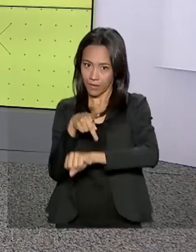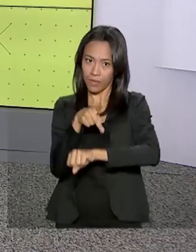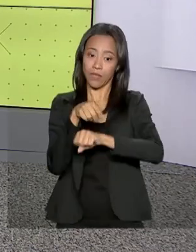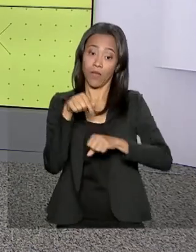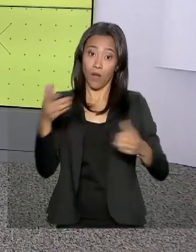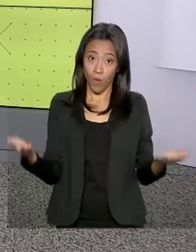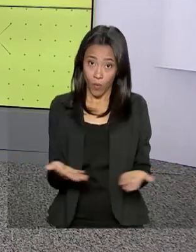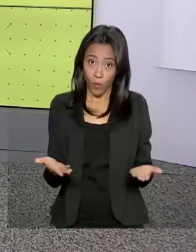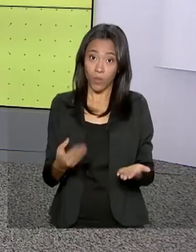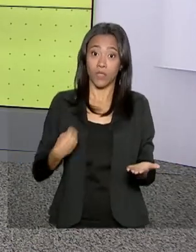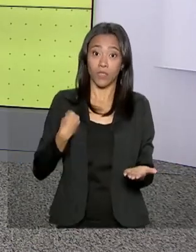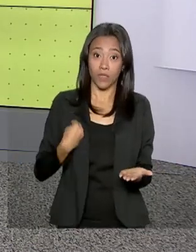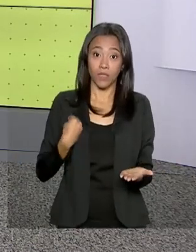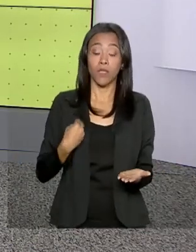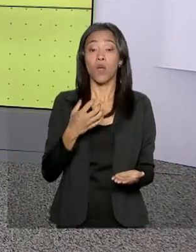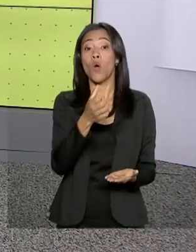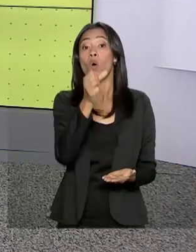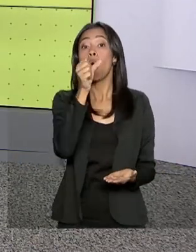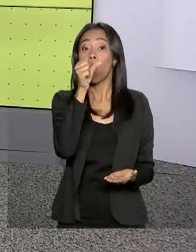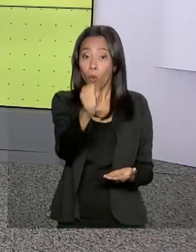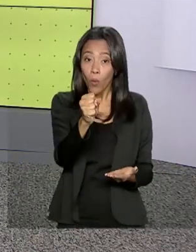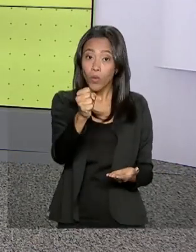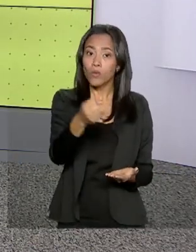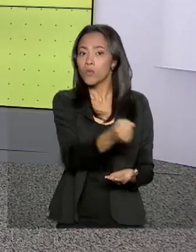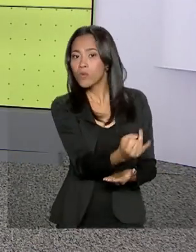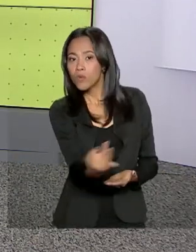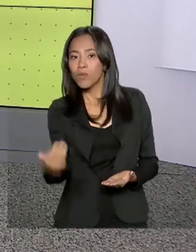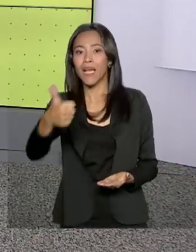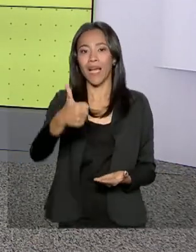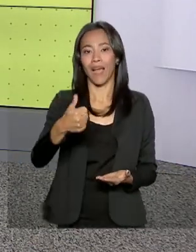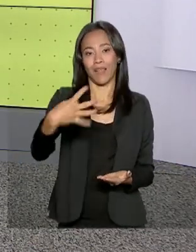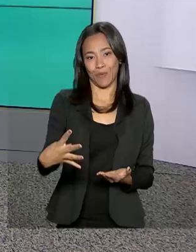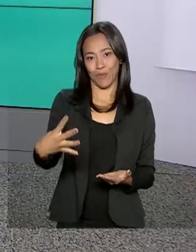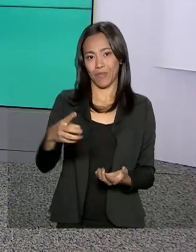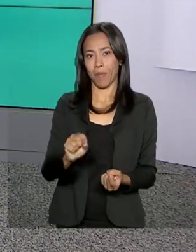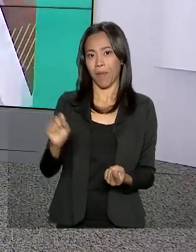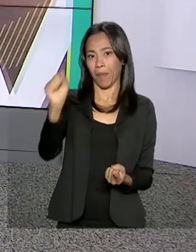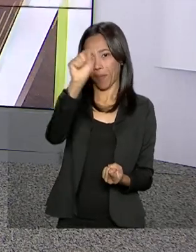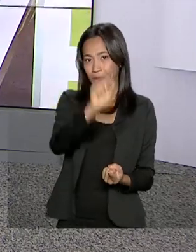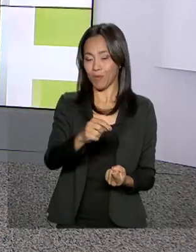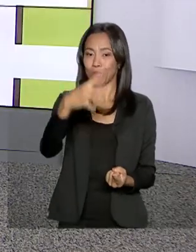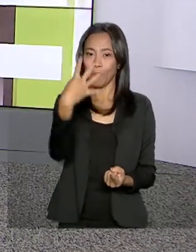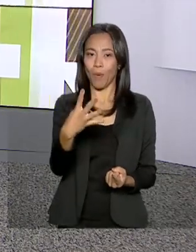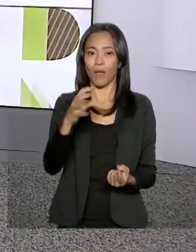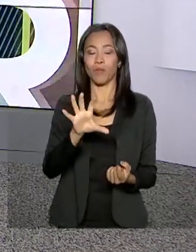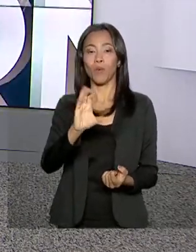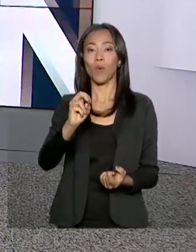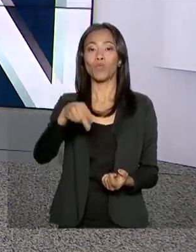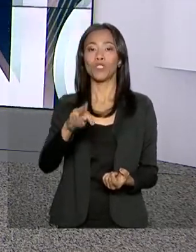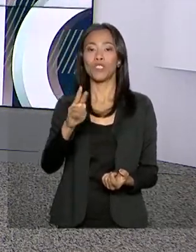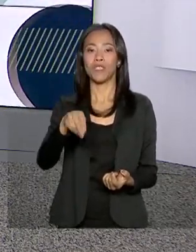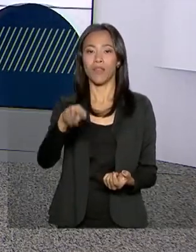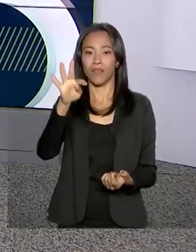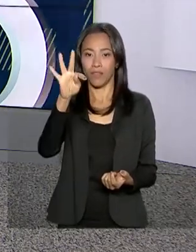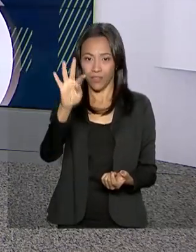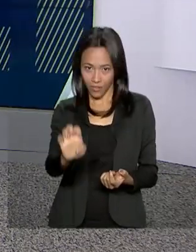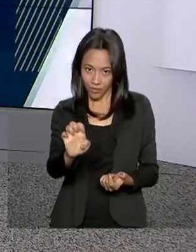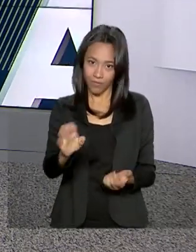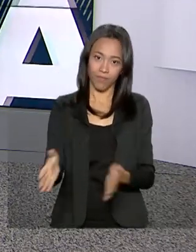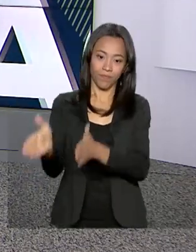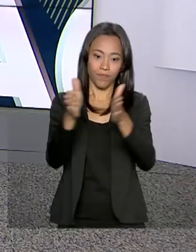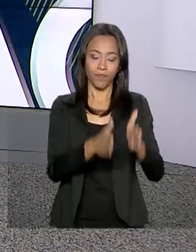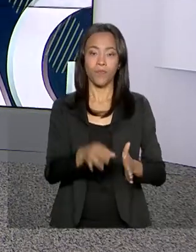estão trabalhando em 8 das 14 atividades em ação nos 4 continentes. O INPE e a